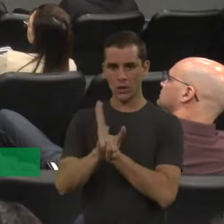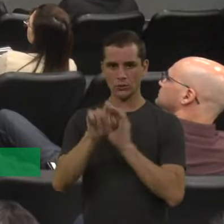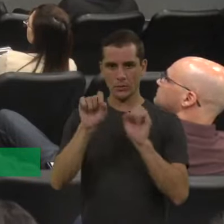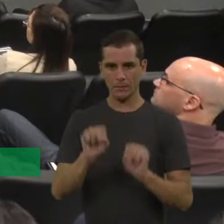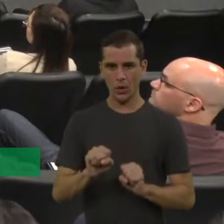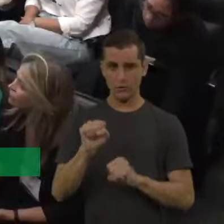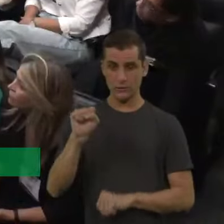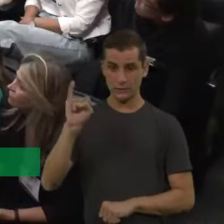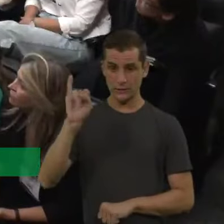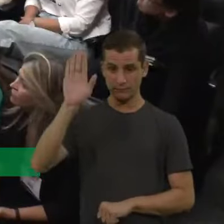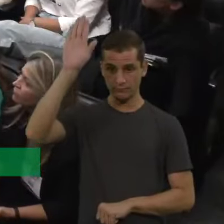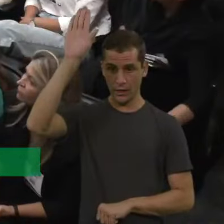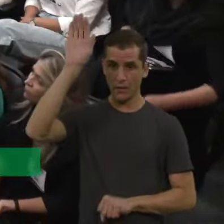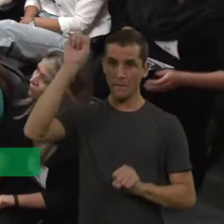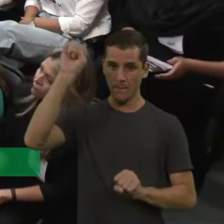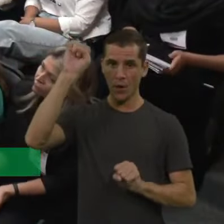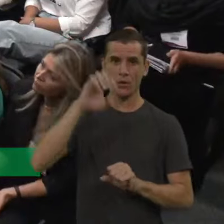levante sua mão.